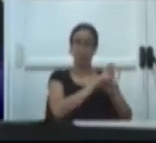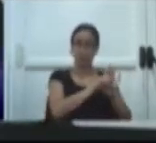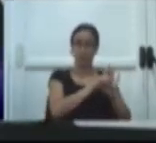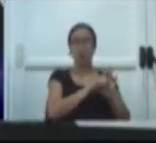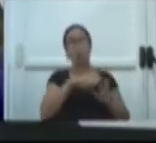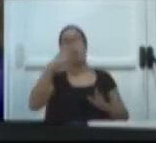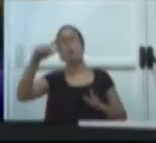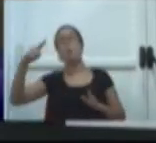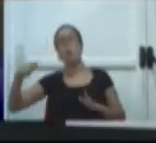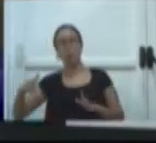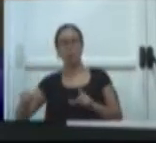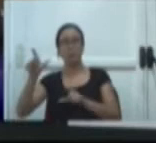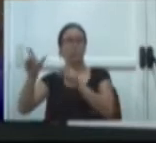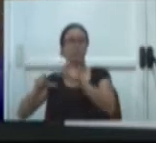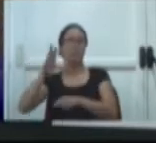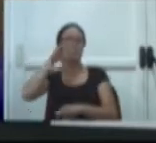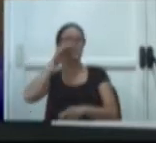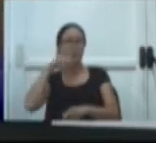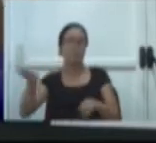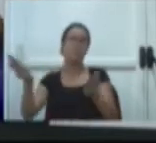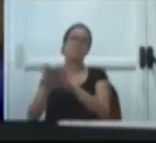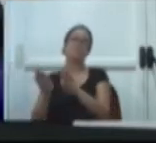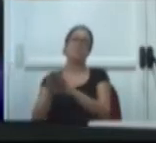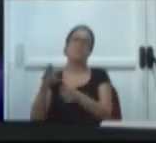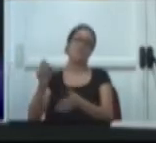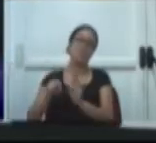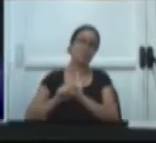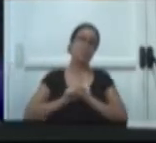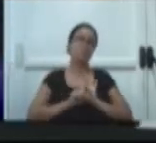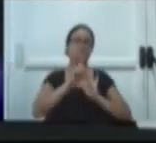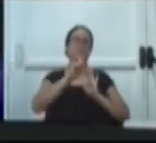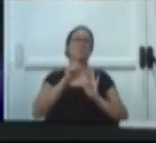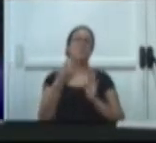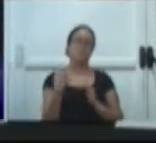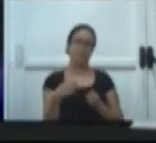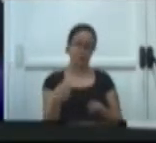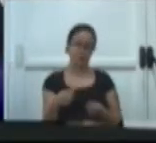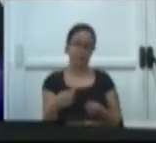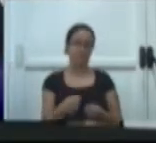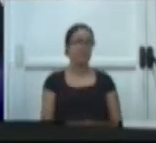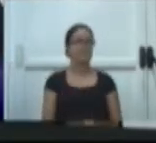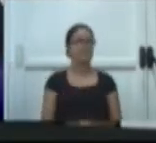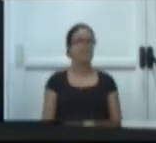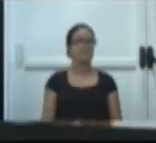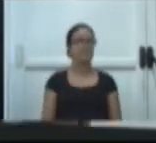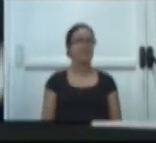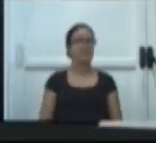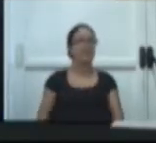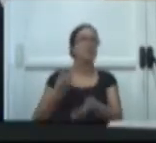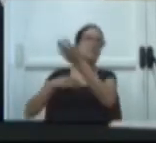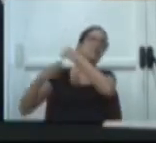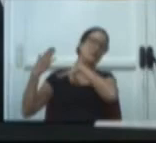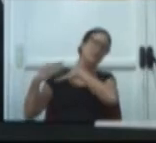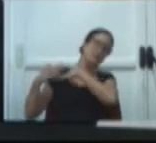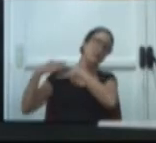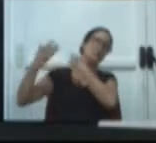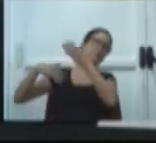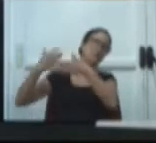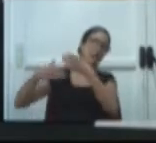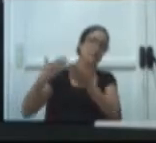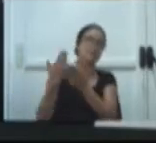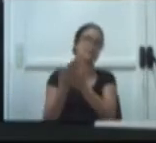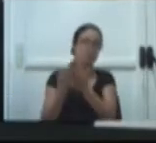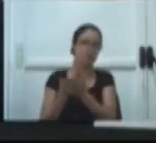você, sua mãe, viu, minha querida? Que desde aquela época a gente pegou e veio estudando a situação dos servidores na Câmara, e hoje